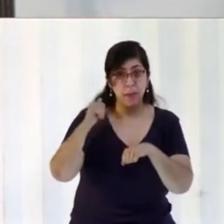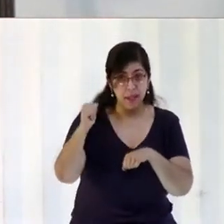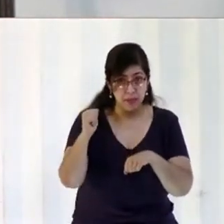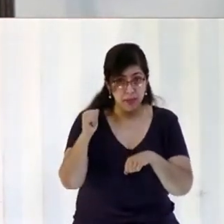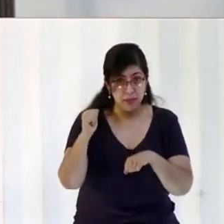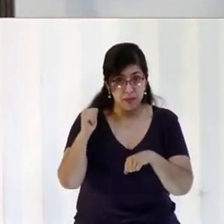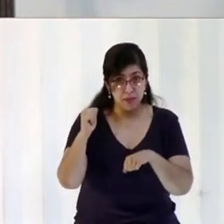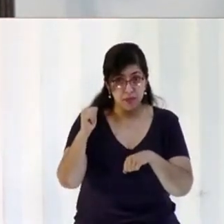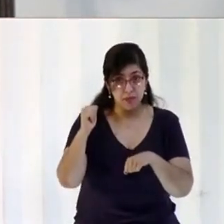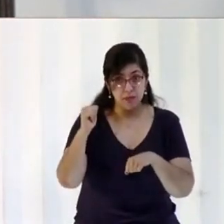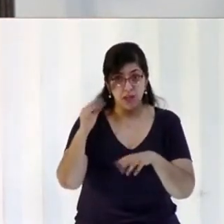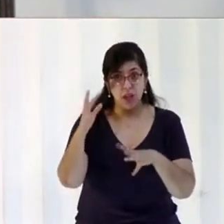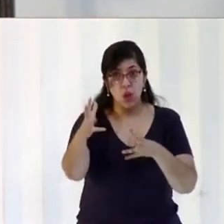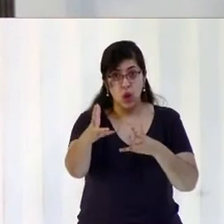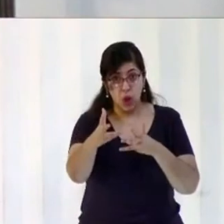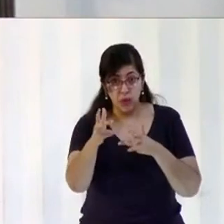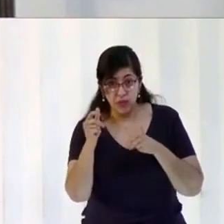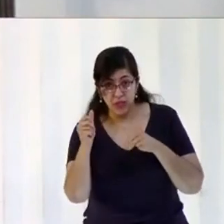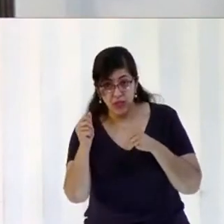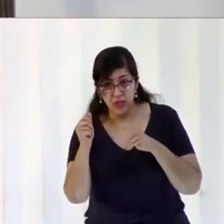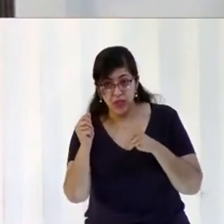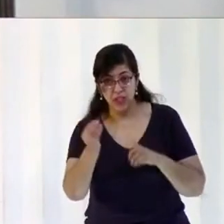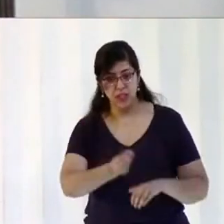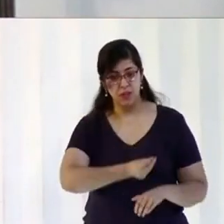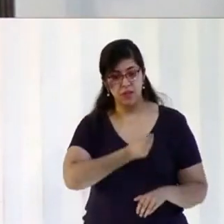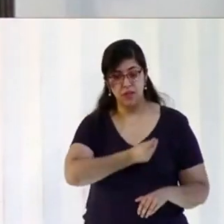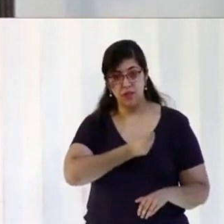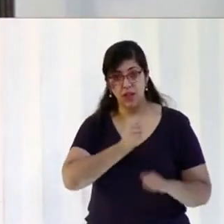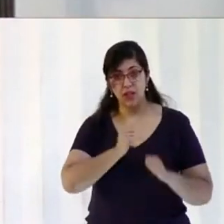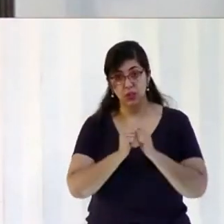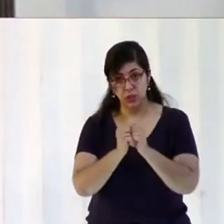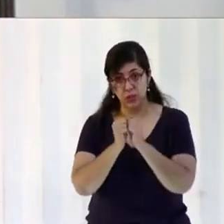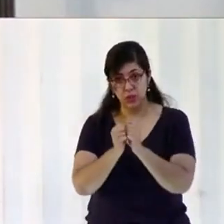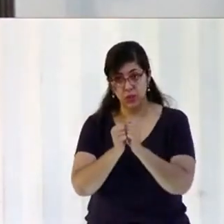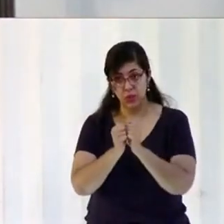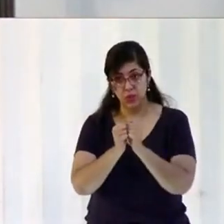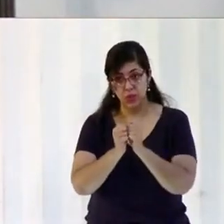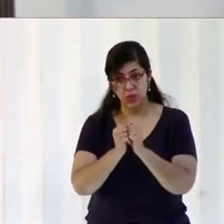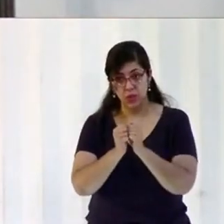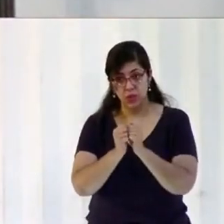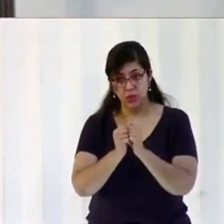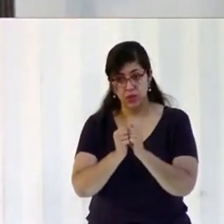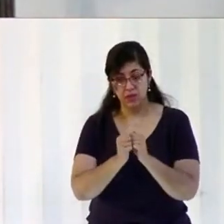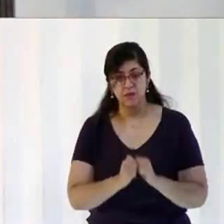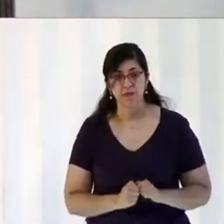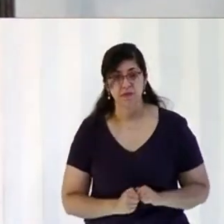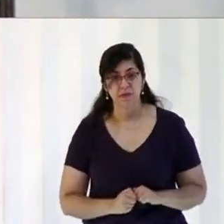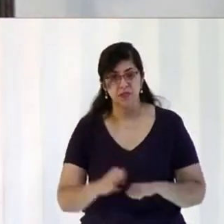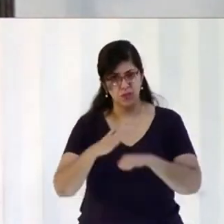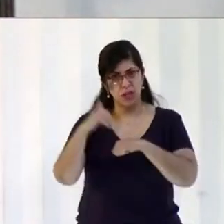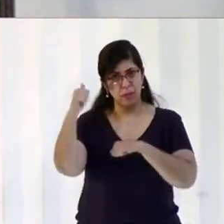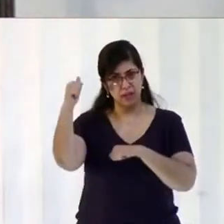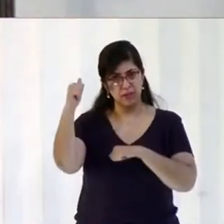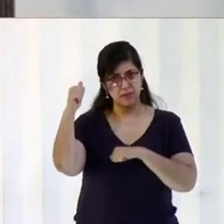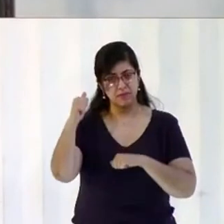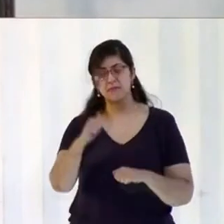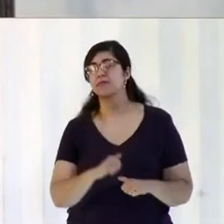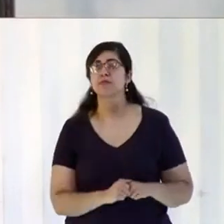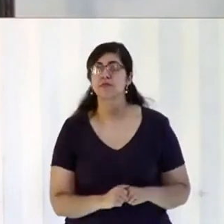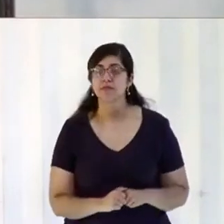um convite, a convivência e o comissionamento. São 3 palavras, começam com C, as 3.